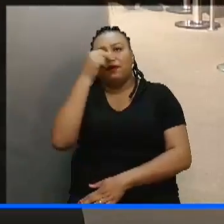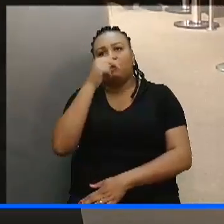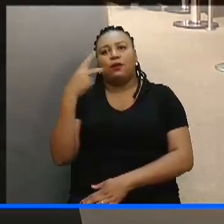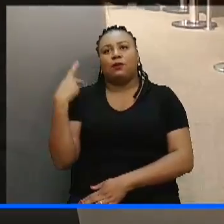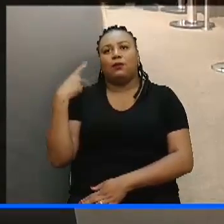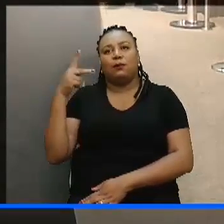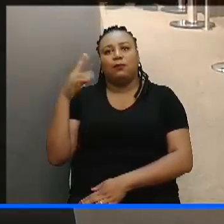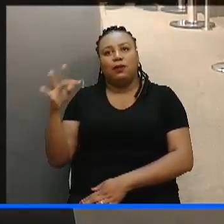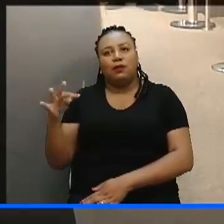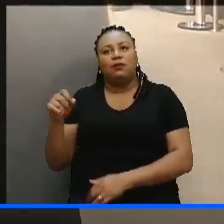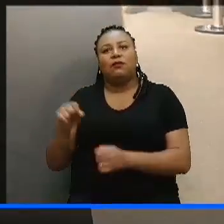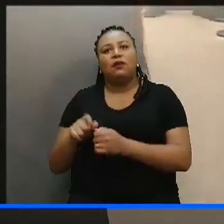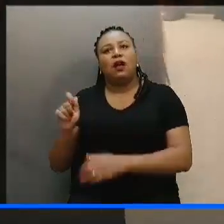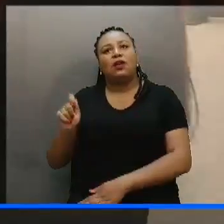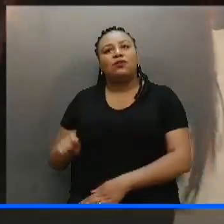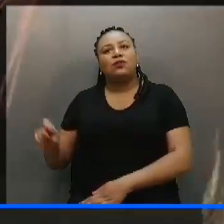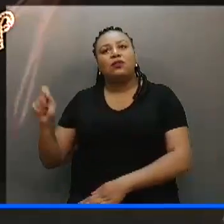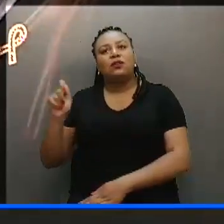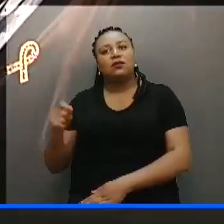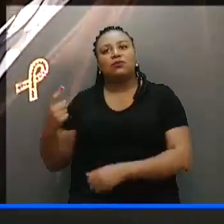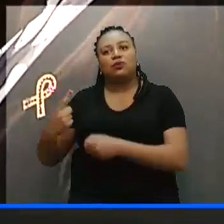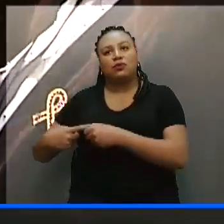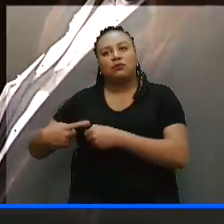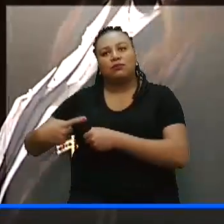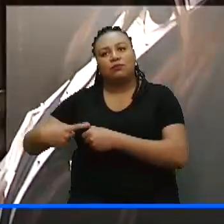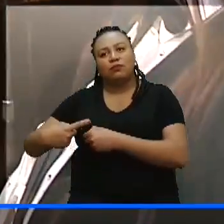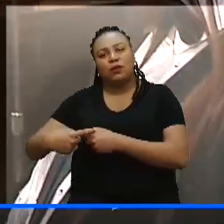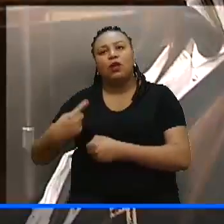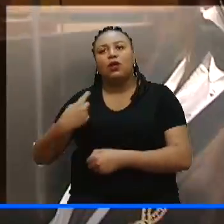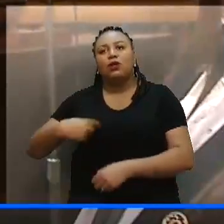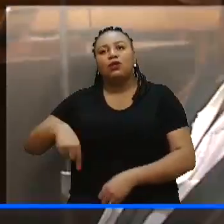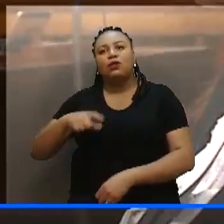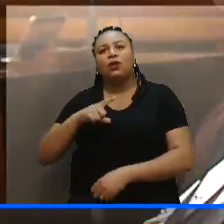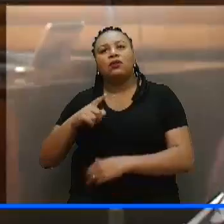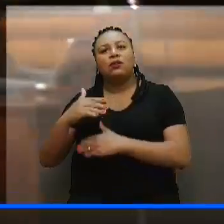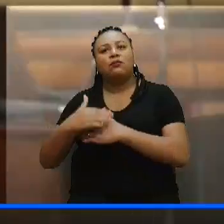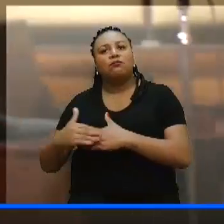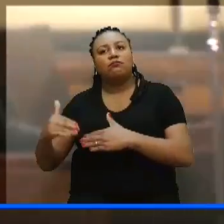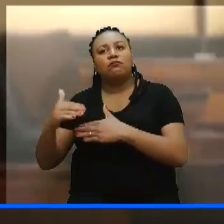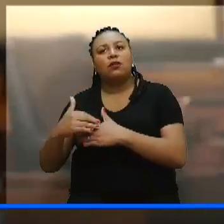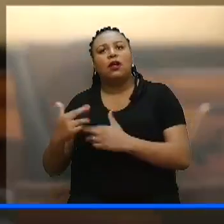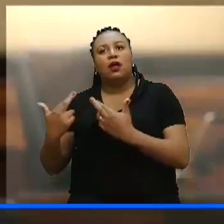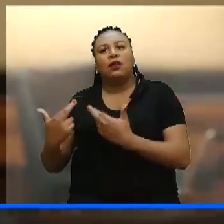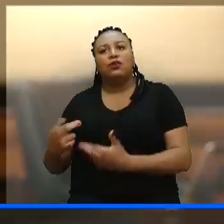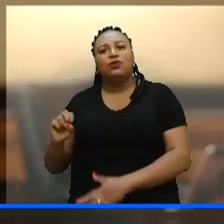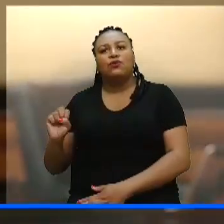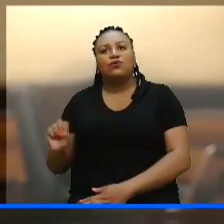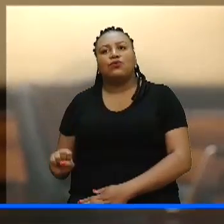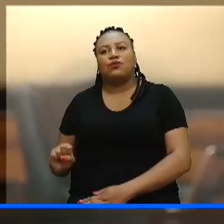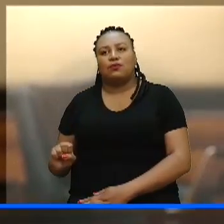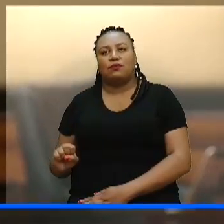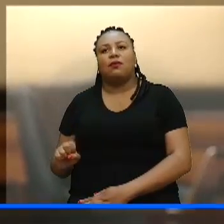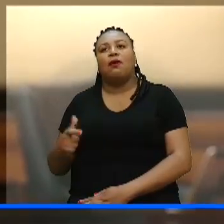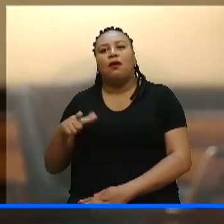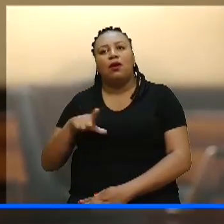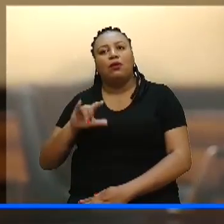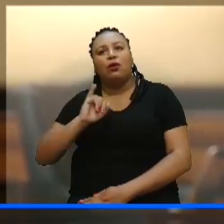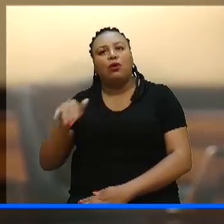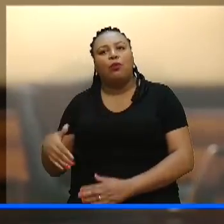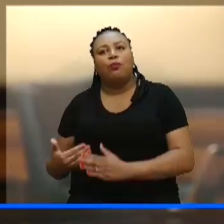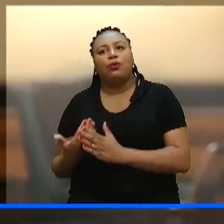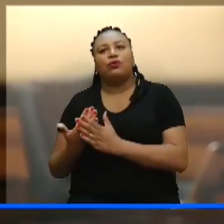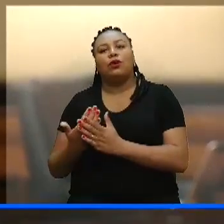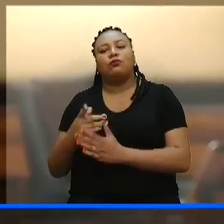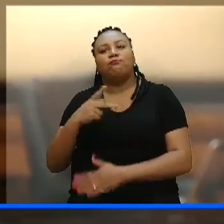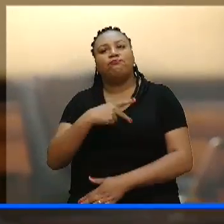presidir à nossa associação de municípios e nós temos um carinho muito grande pela zona sul na rua eu tive a oportunidade de